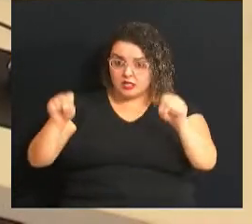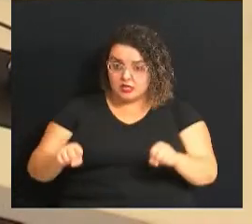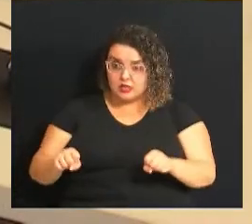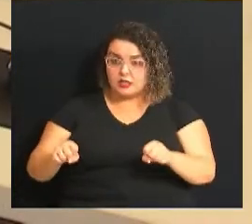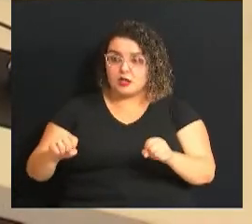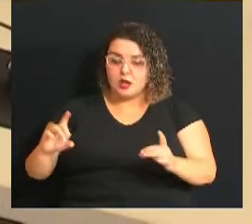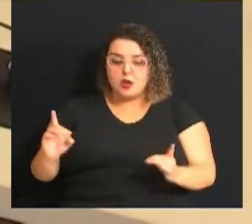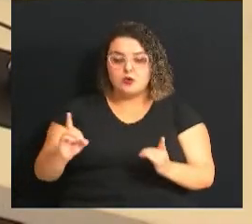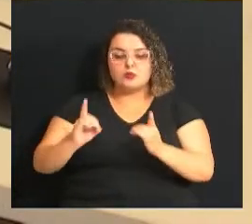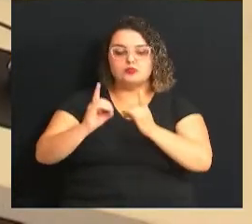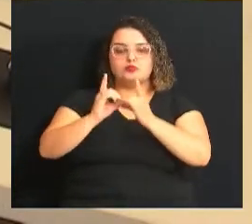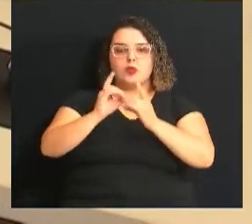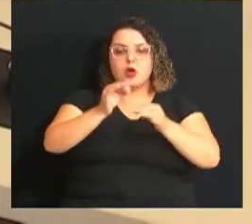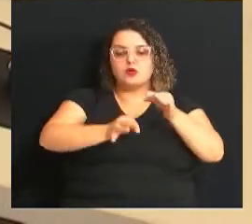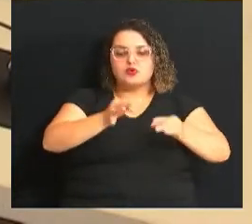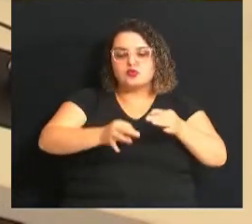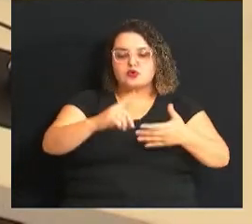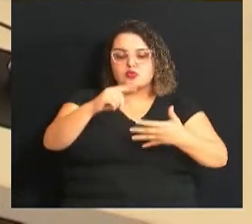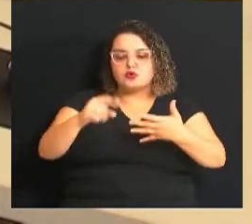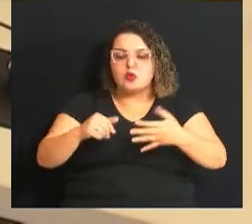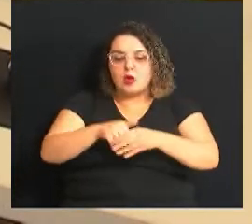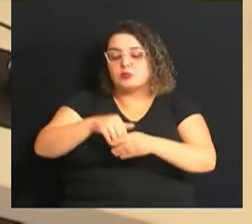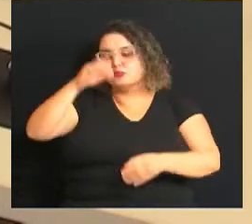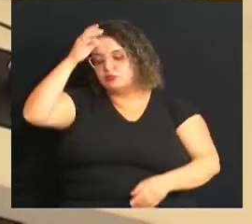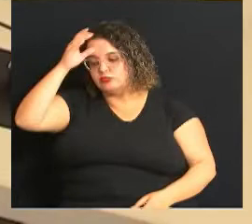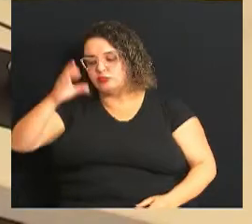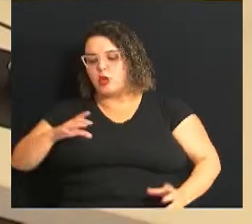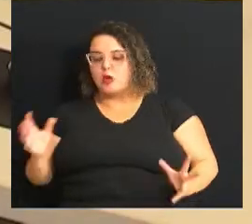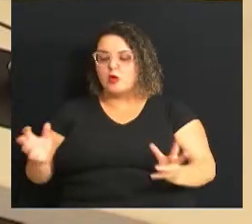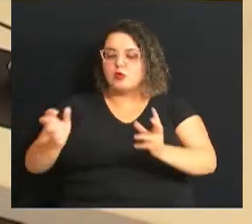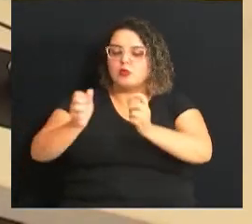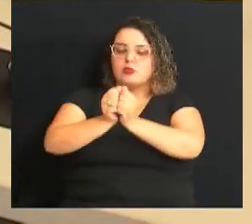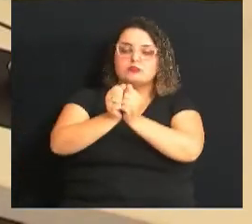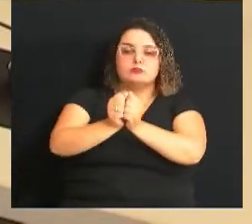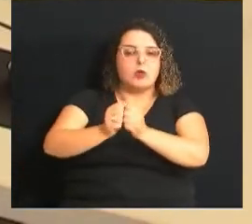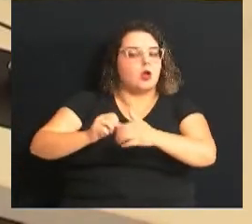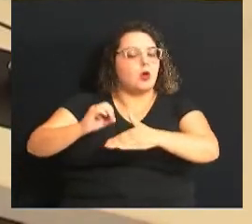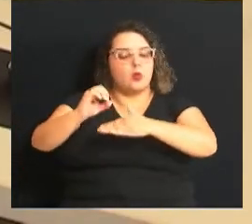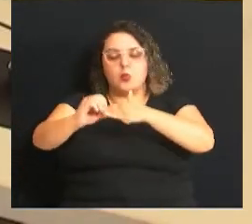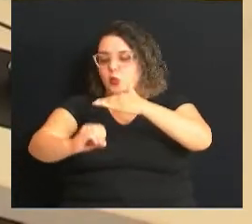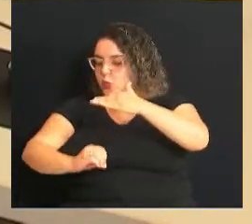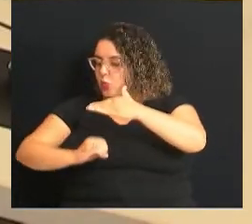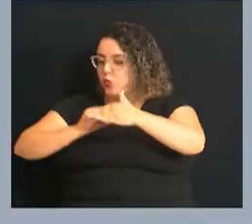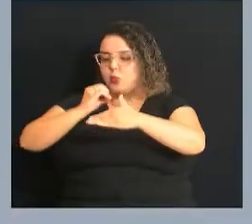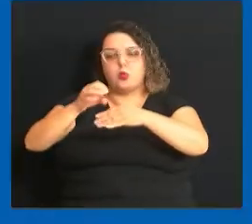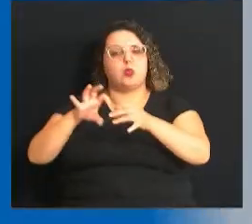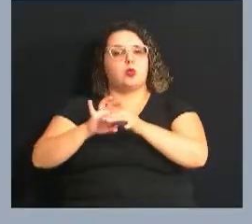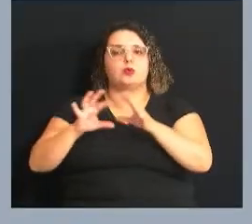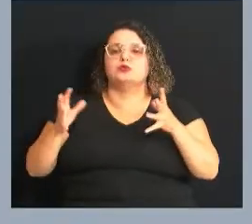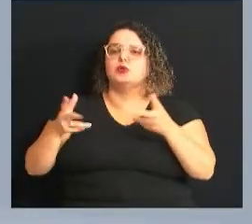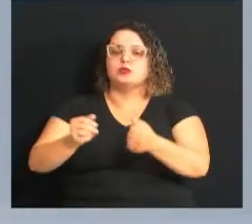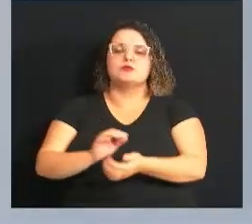justiça eleitoral do cidadão, que nos coloca 24 horas por dia à disposição de todo mundo.